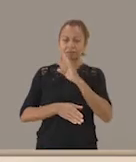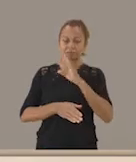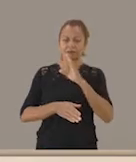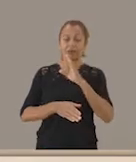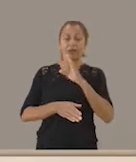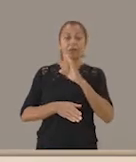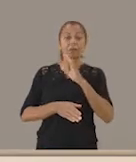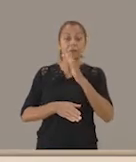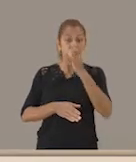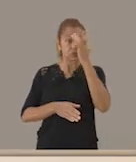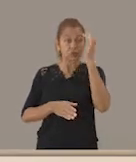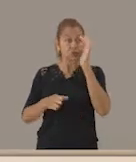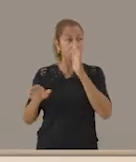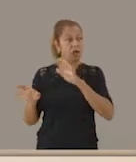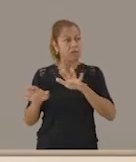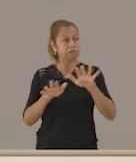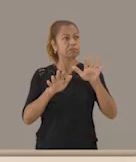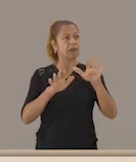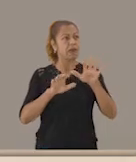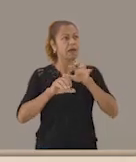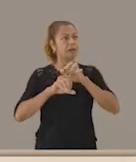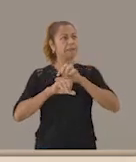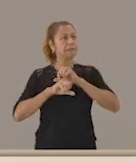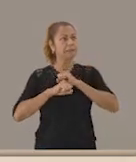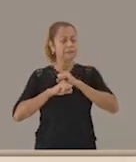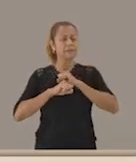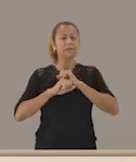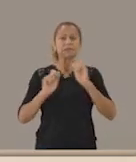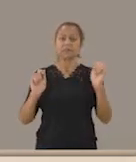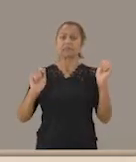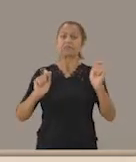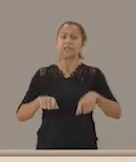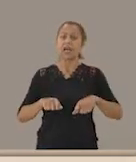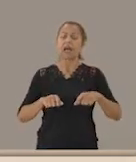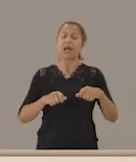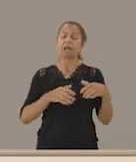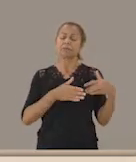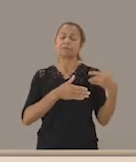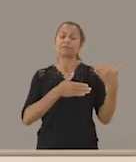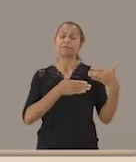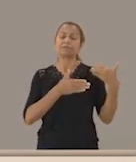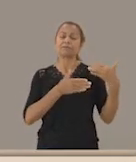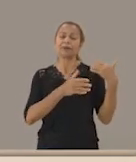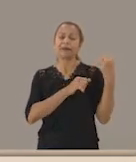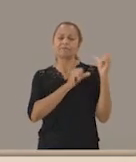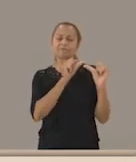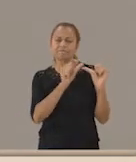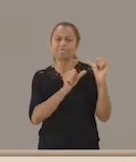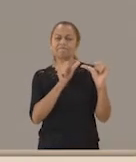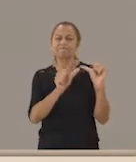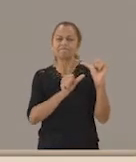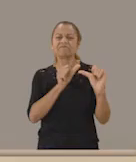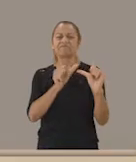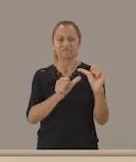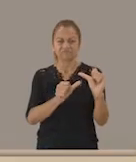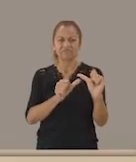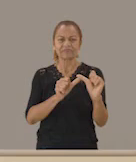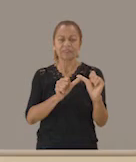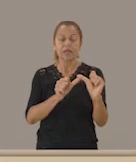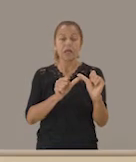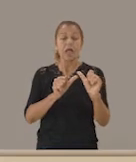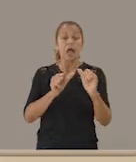consumo imediato, pois estão sujeitas às alterações com o transcorrer do tempo.